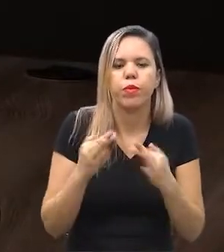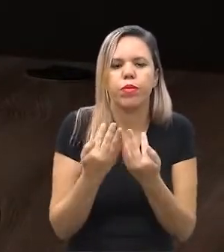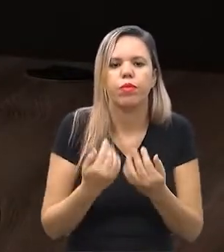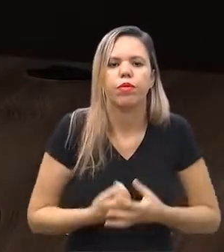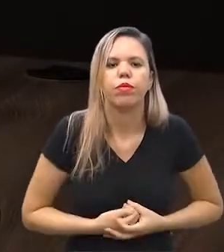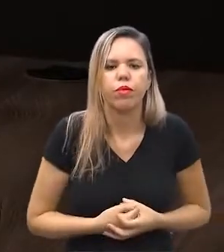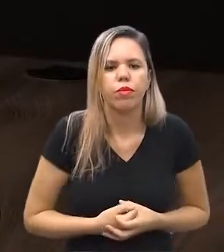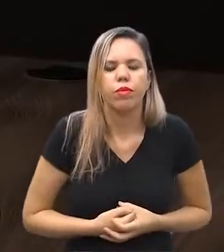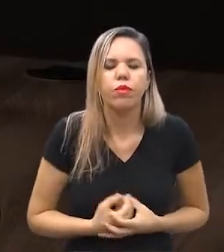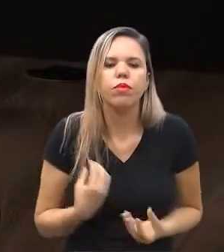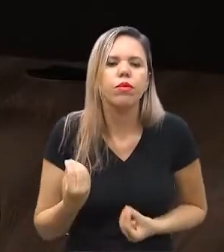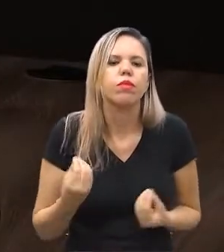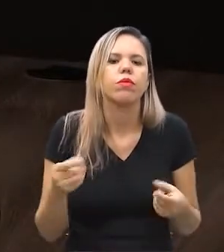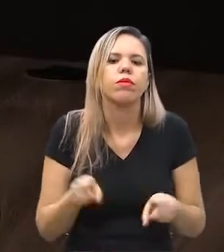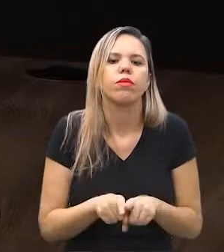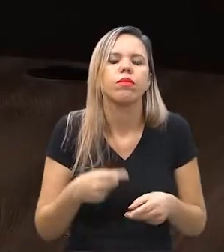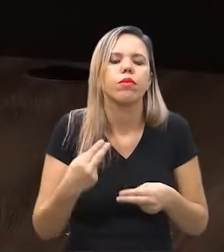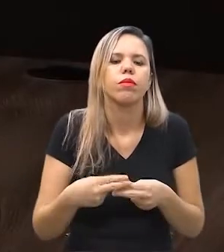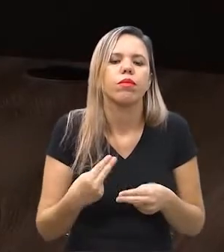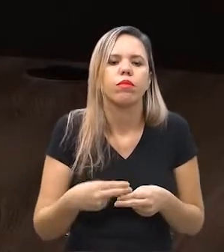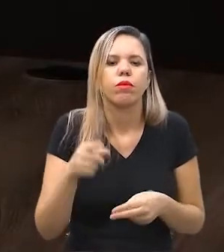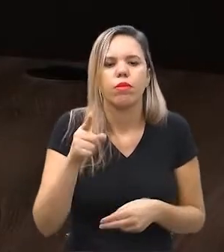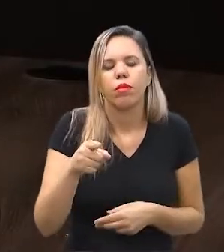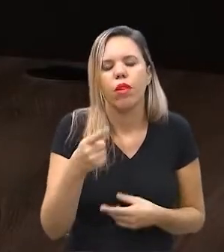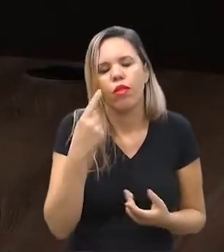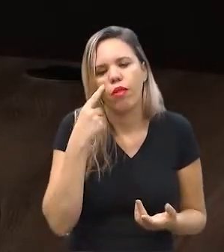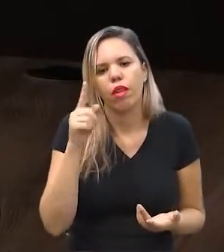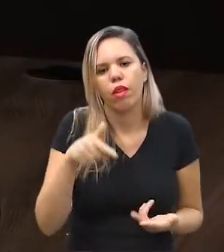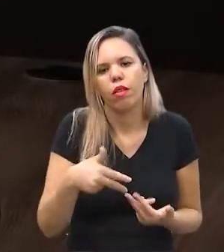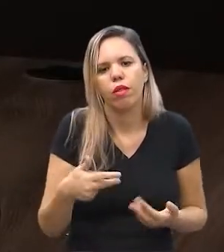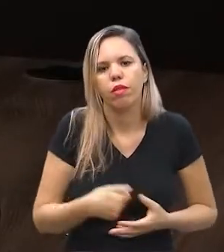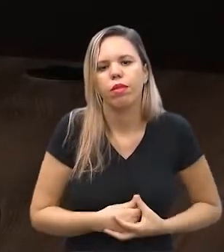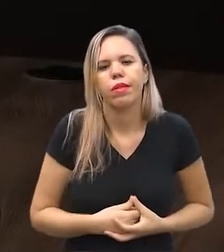família. Como também o Sebrae vê essa questão?